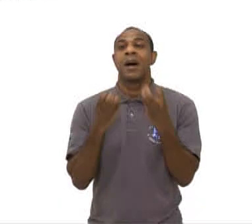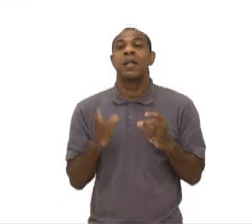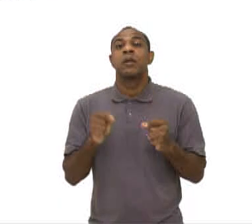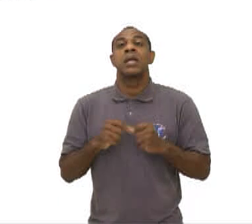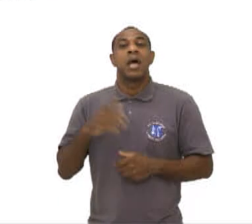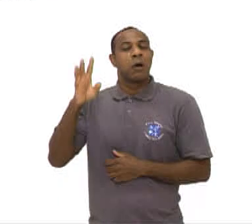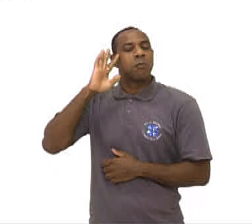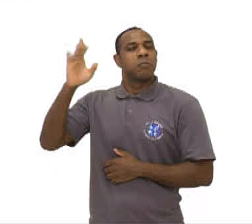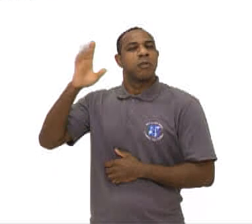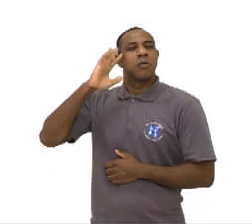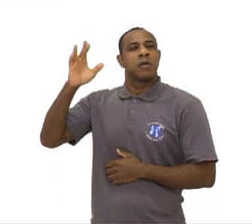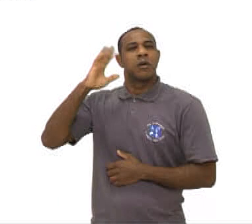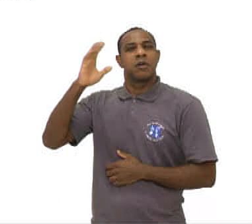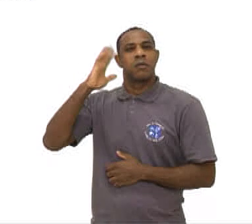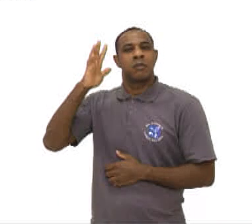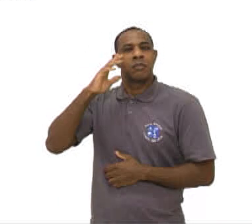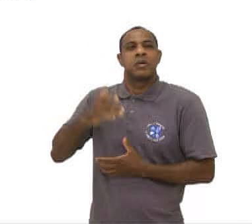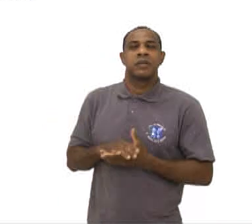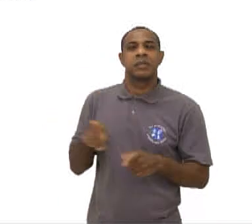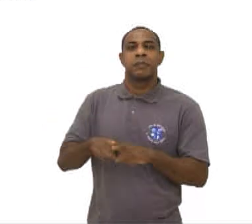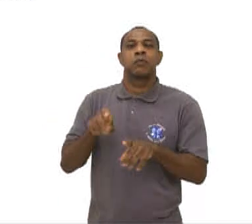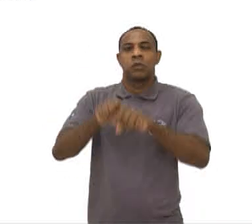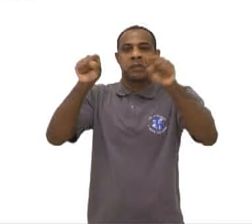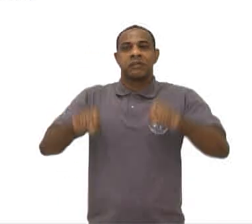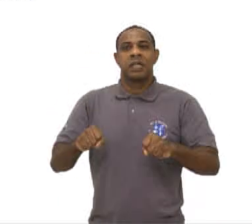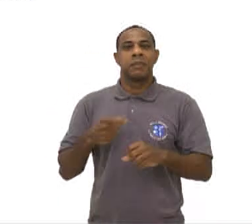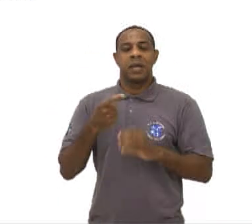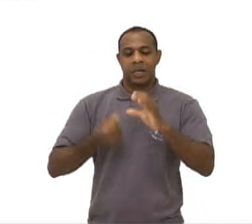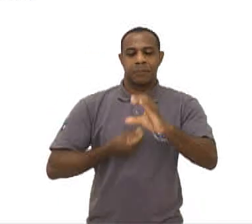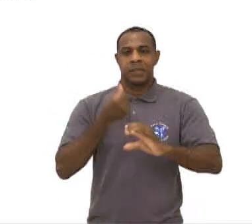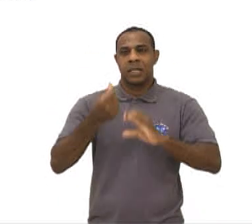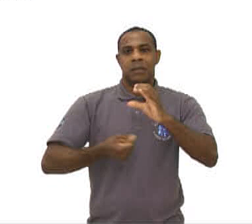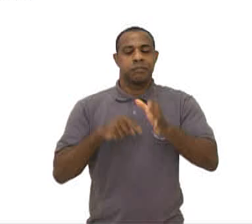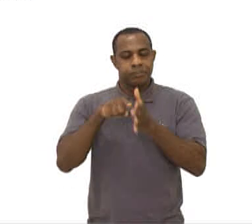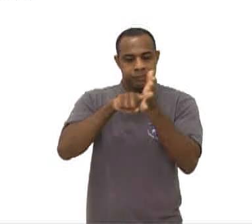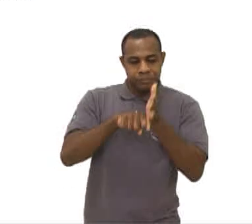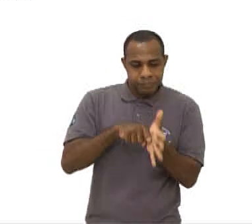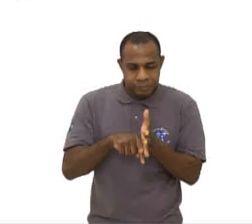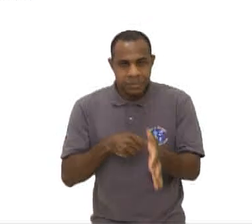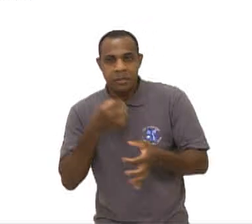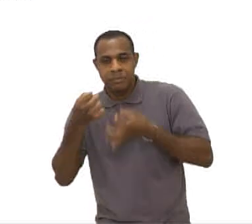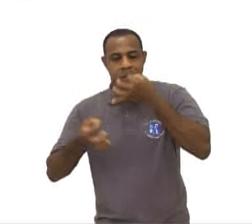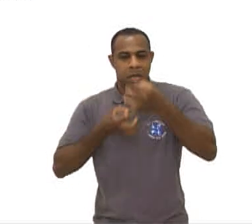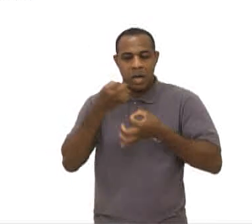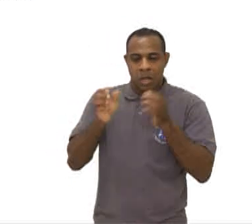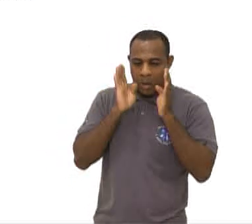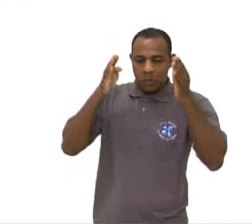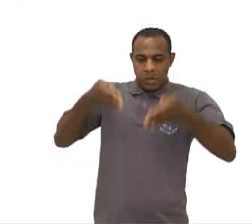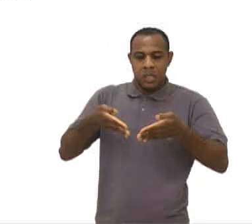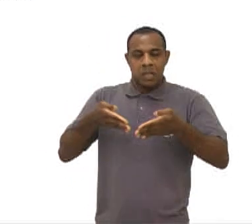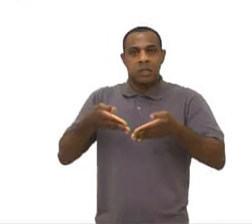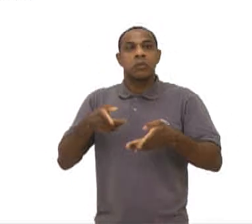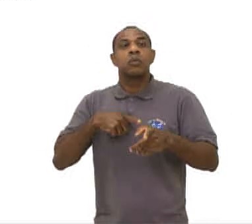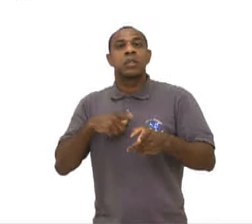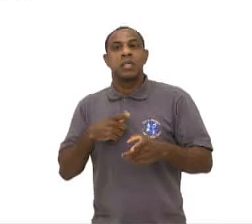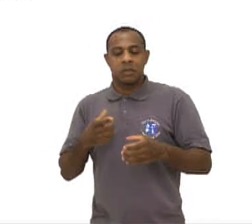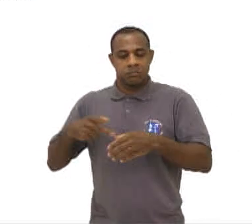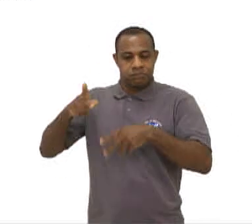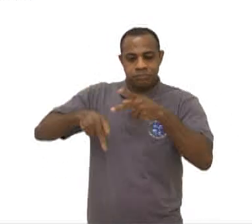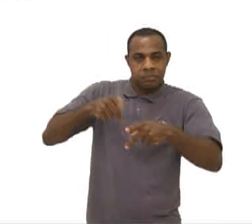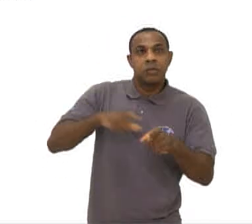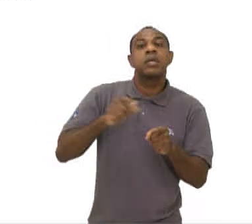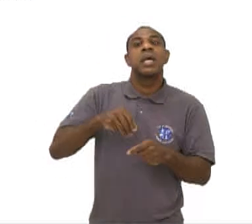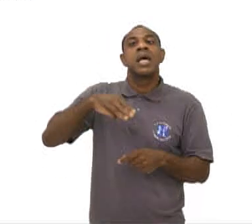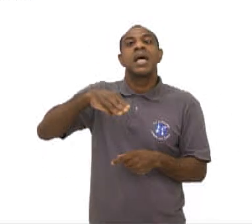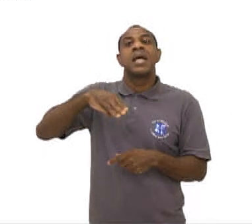grande pensador e crítico do sistema capitalista. Suas análises e críticas estão focadas no lucro, na mais-valia,